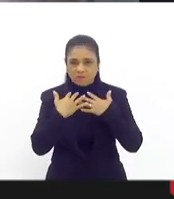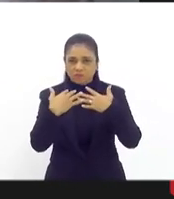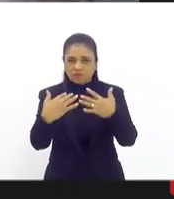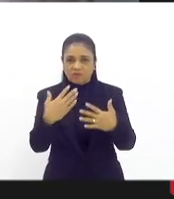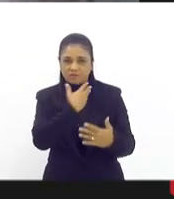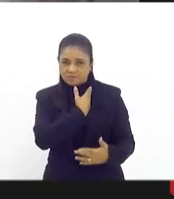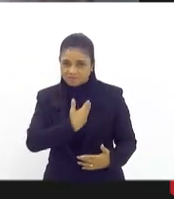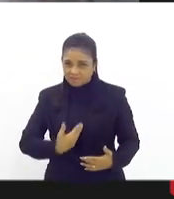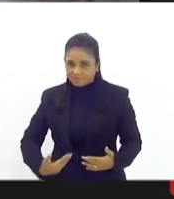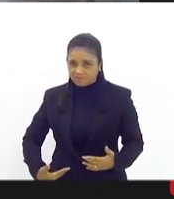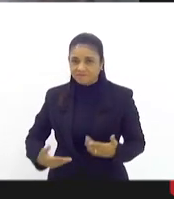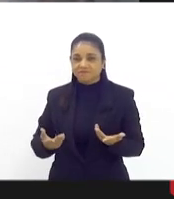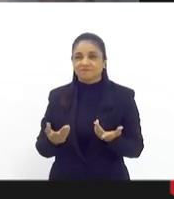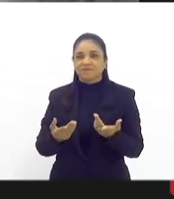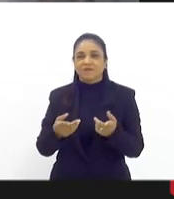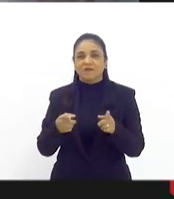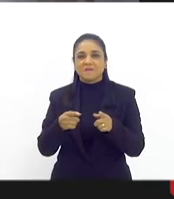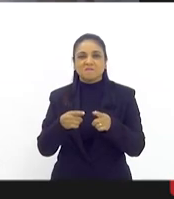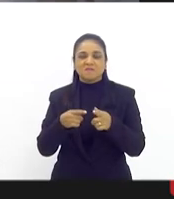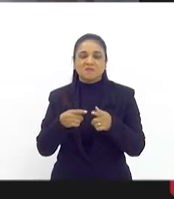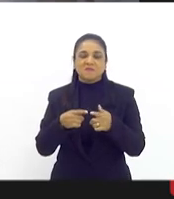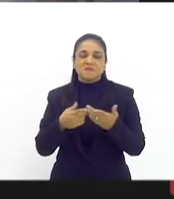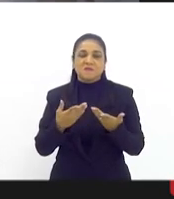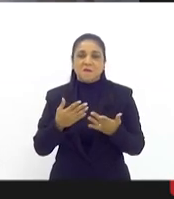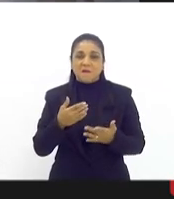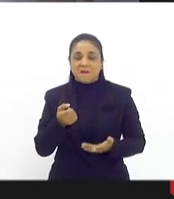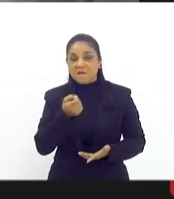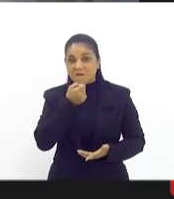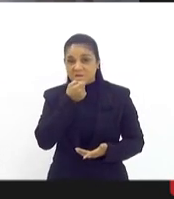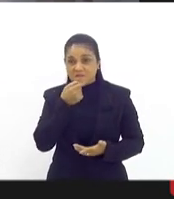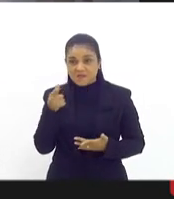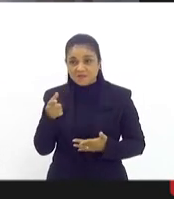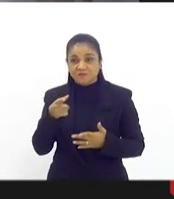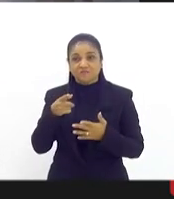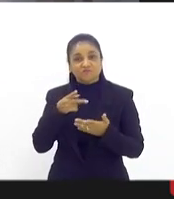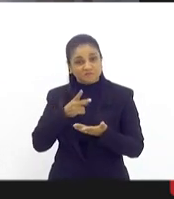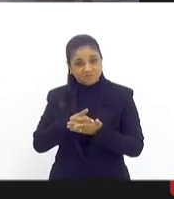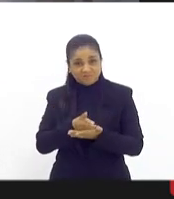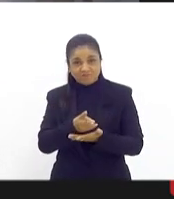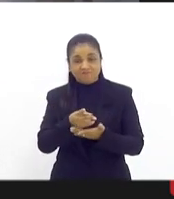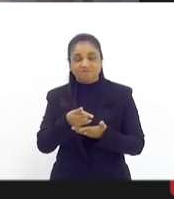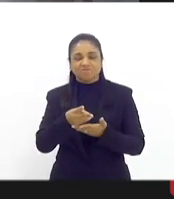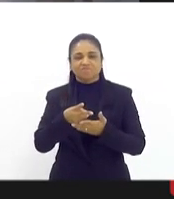enfim, acho que dispensa qualquer tipo de apresentação, né? É alguém que realmente